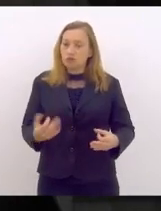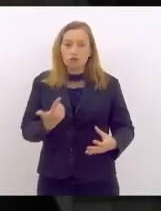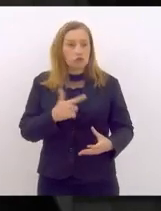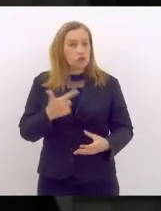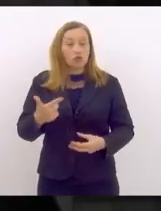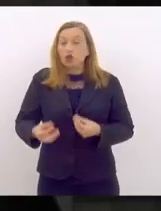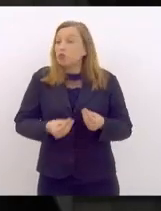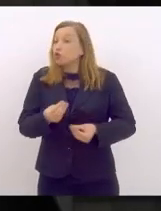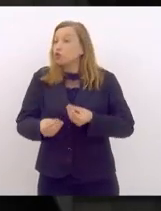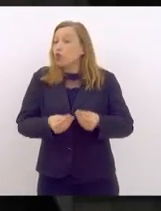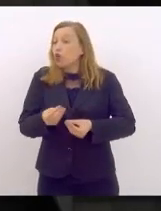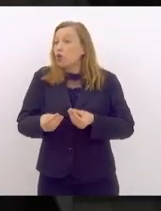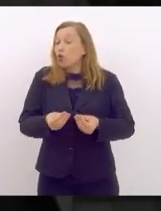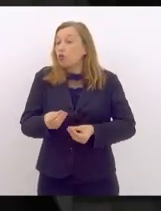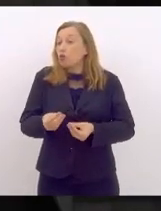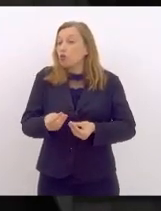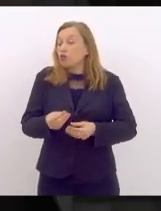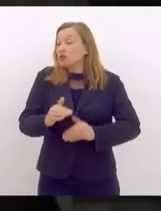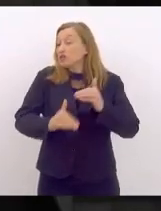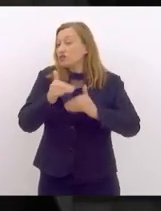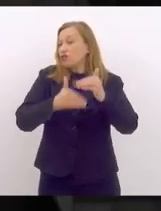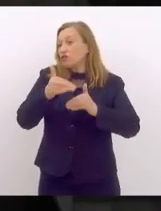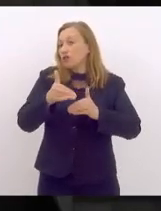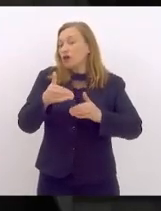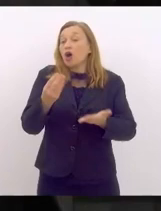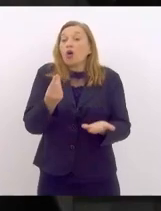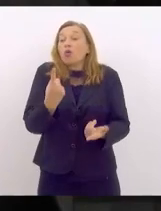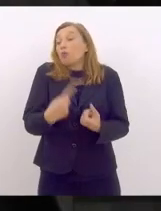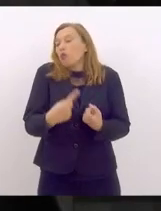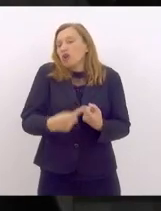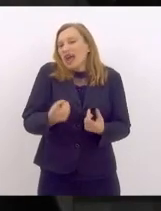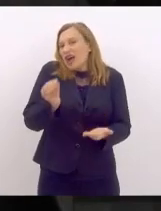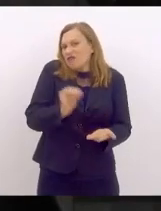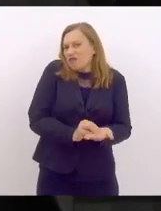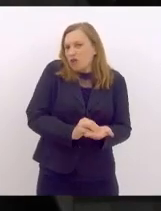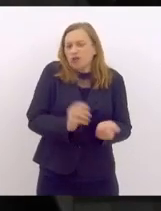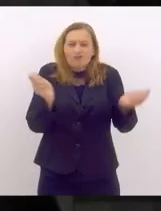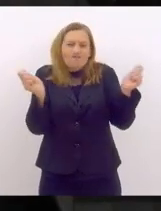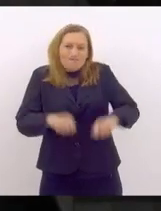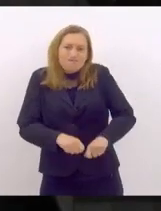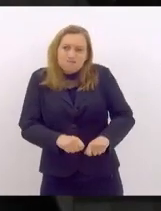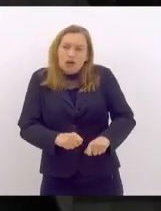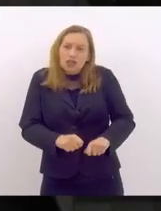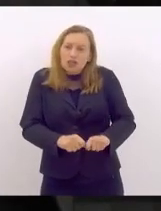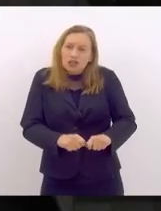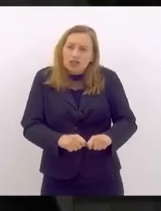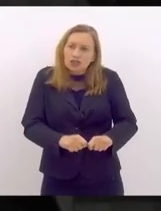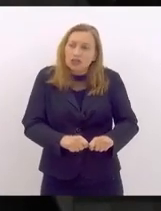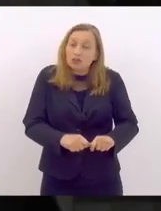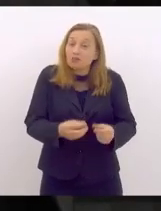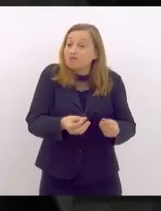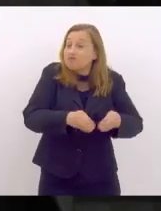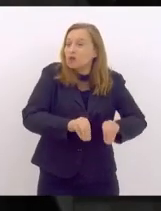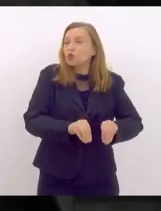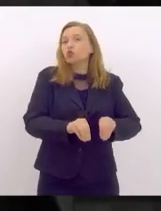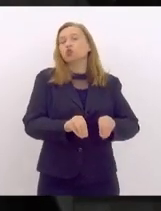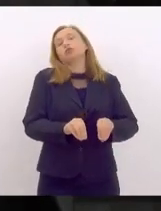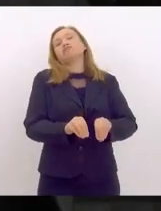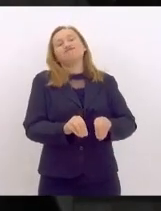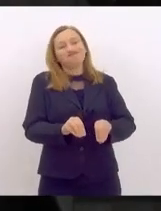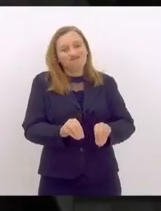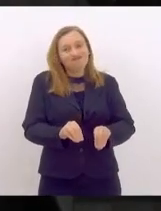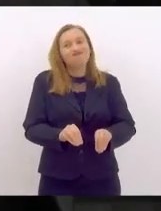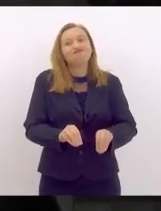nenhum é porque a competência incompetência da tanto prejuízo